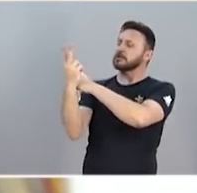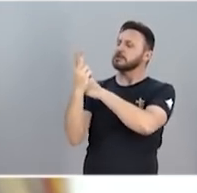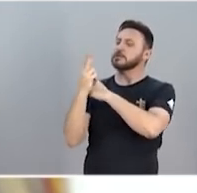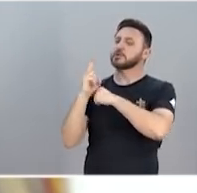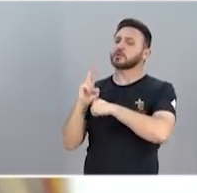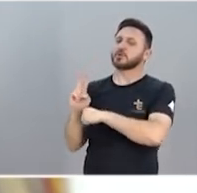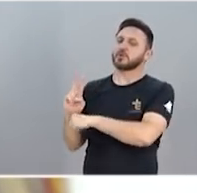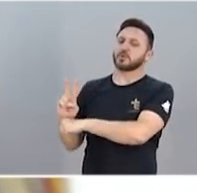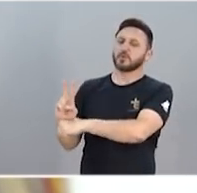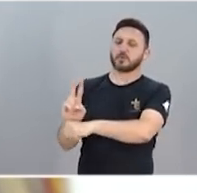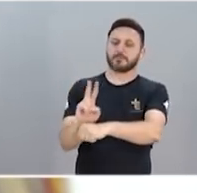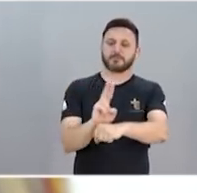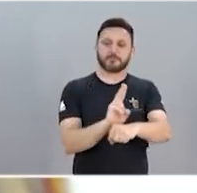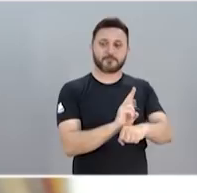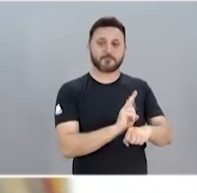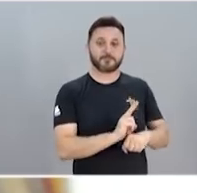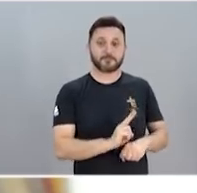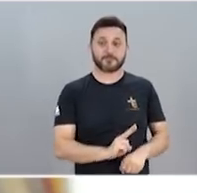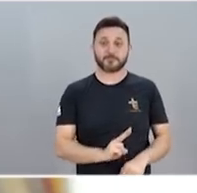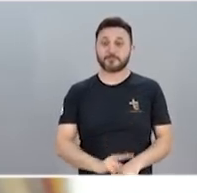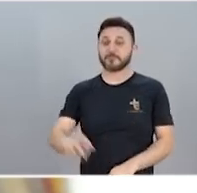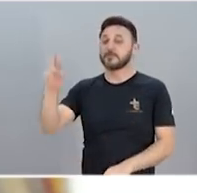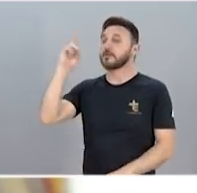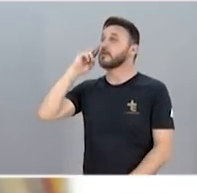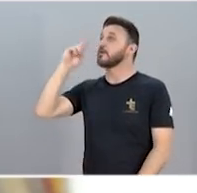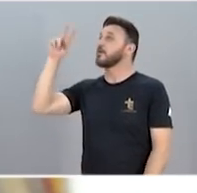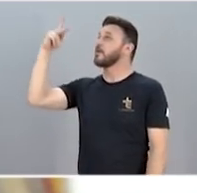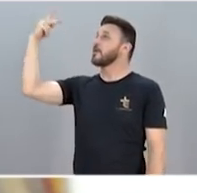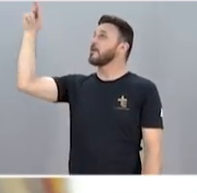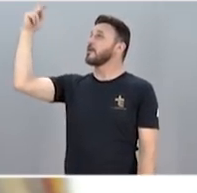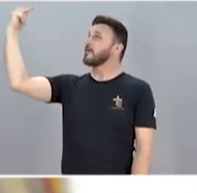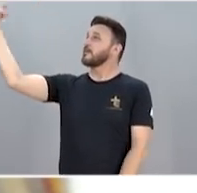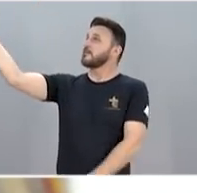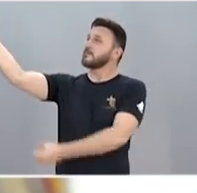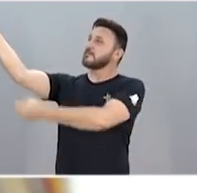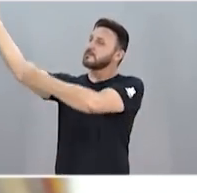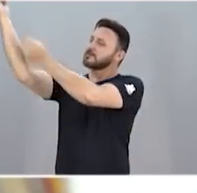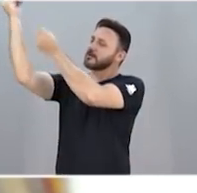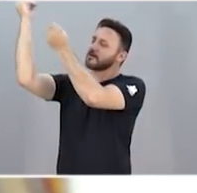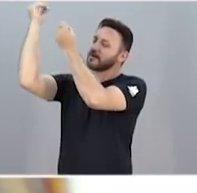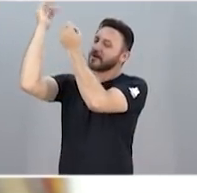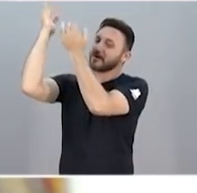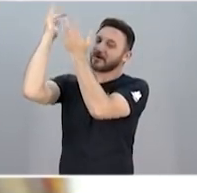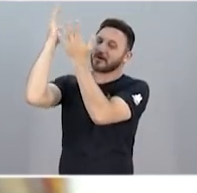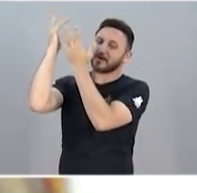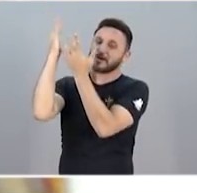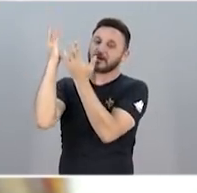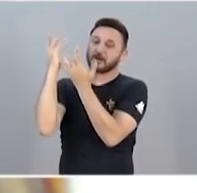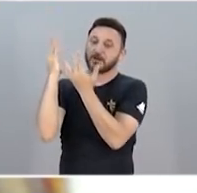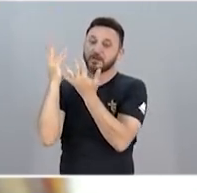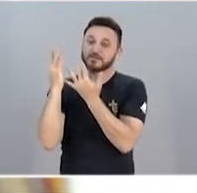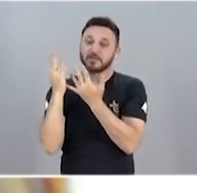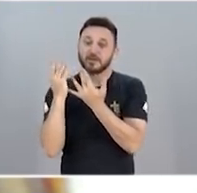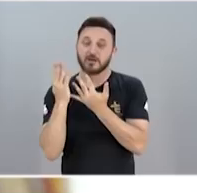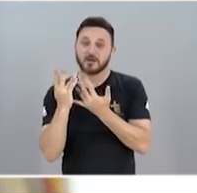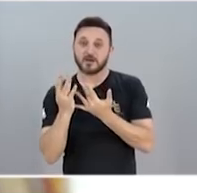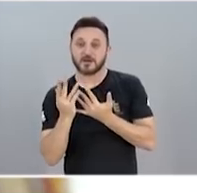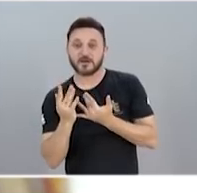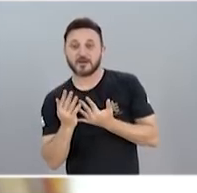proteção. Sobre nós venha, Senhor, a vossa